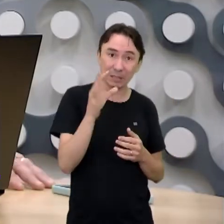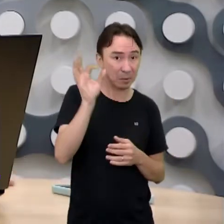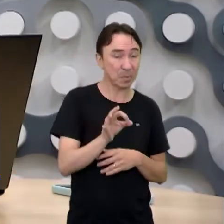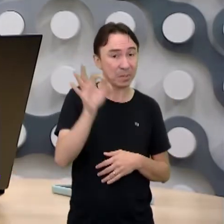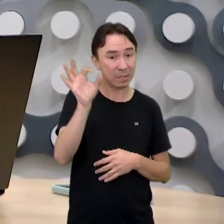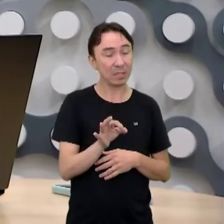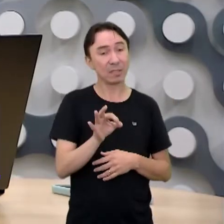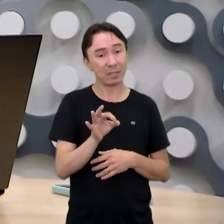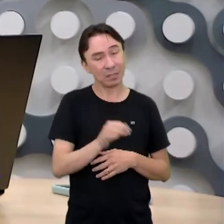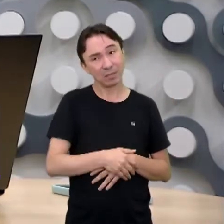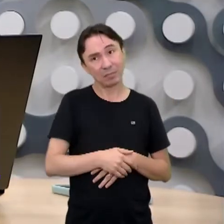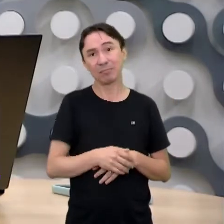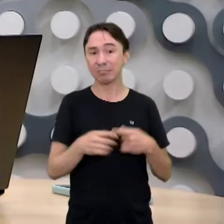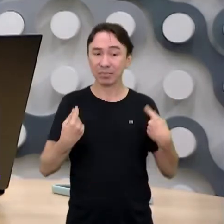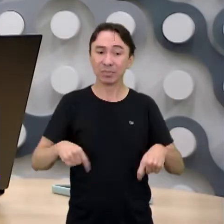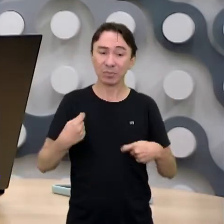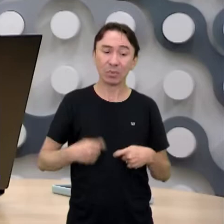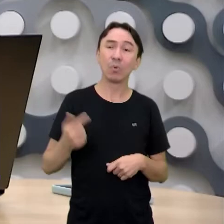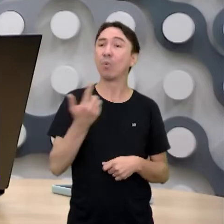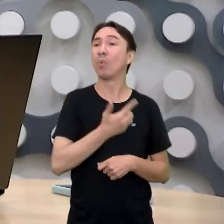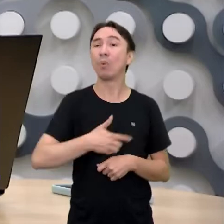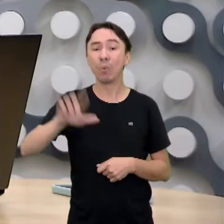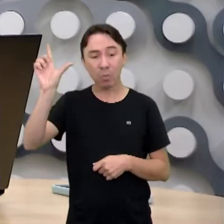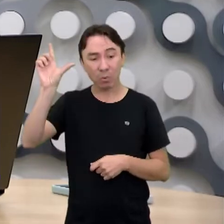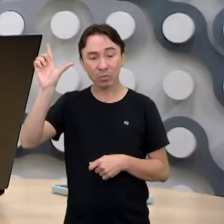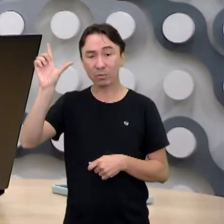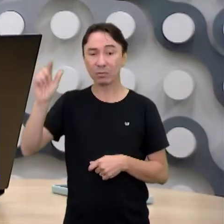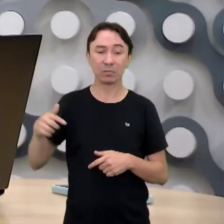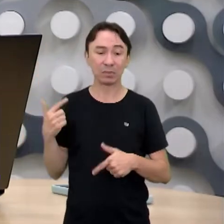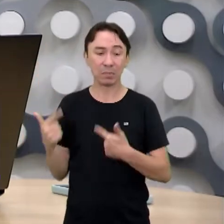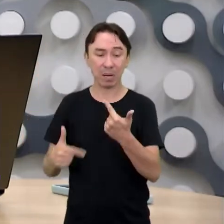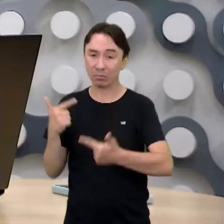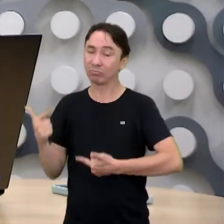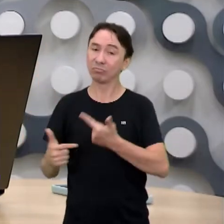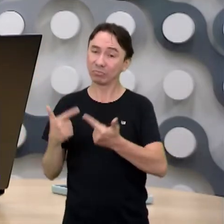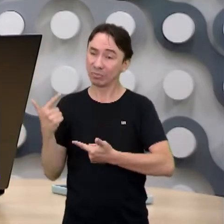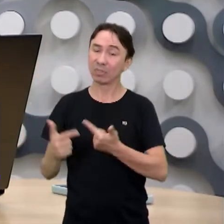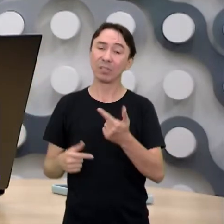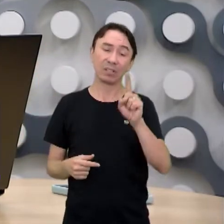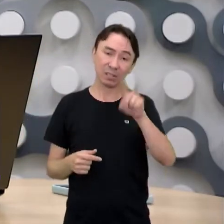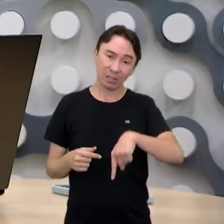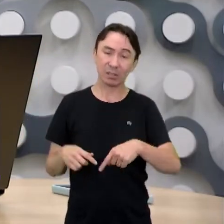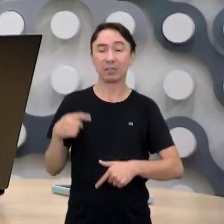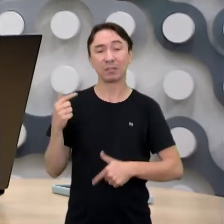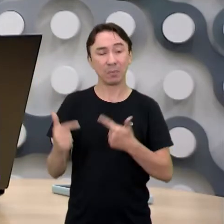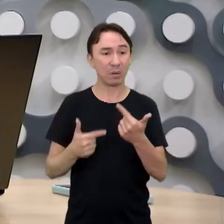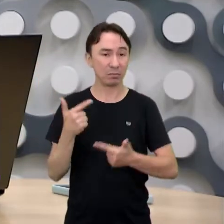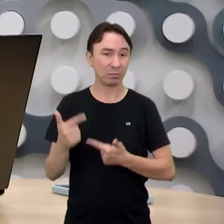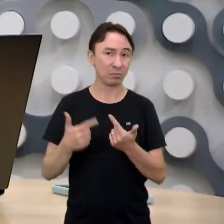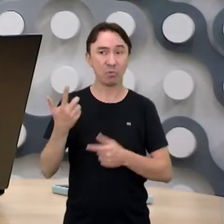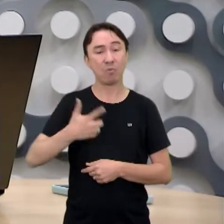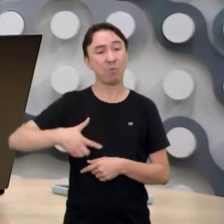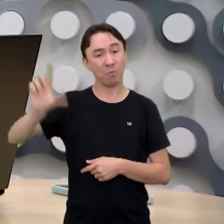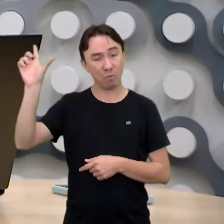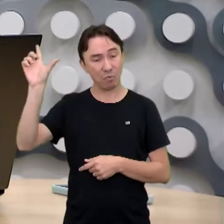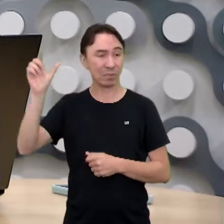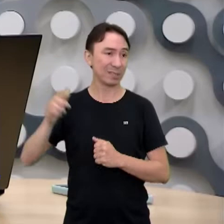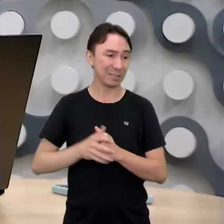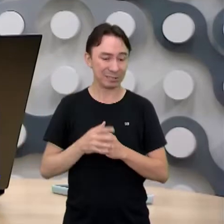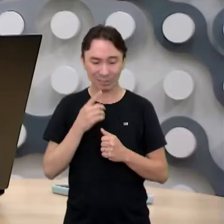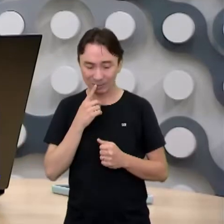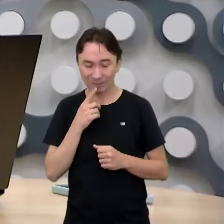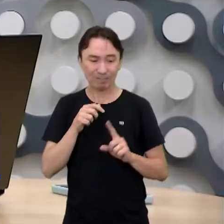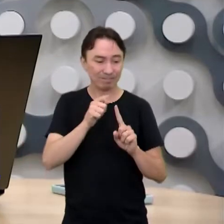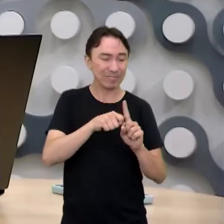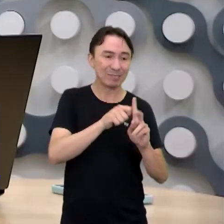para outros rendimentos que são, né, trabalhos que são feitos aí, trabalhos informais, sem, né, a perspectiva de ter uma renda mensal,